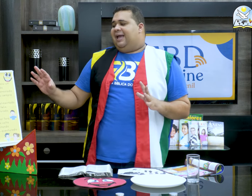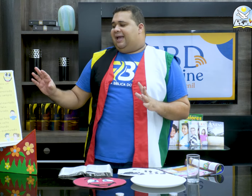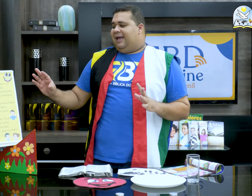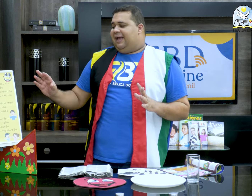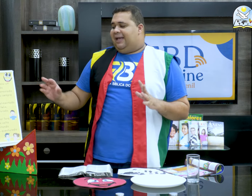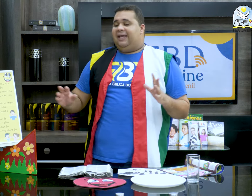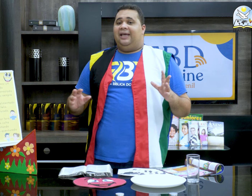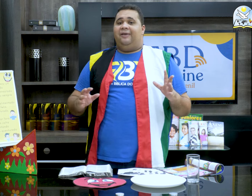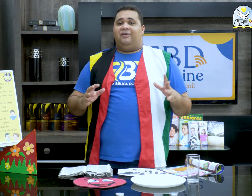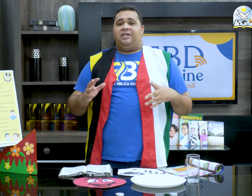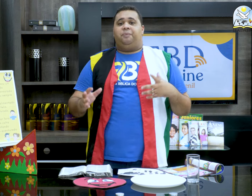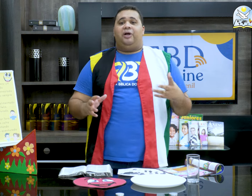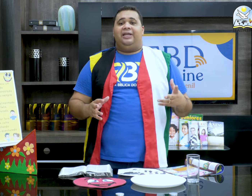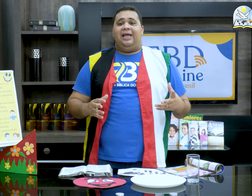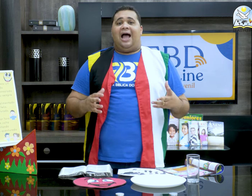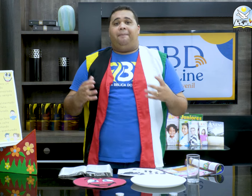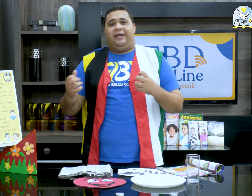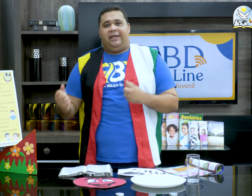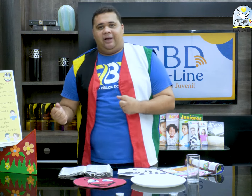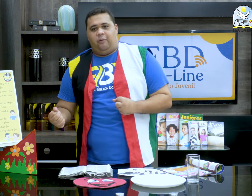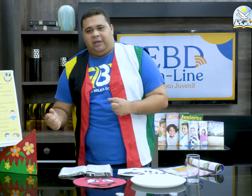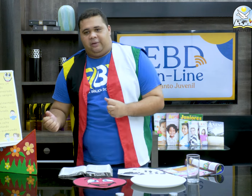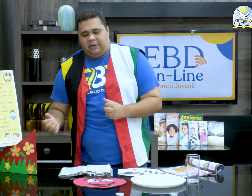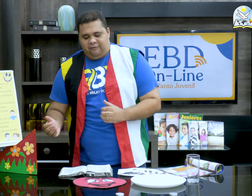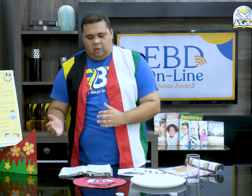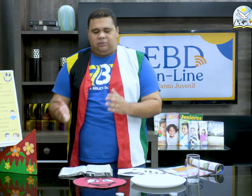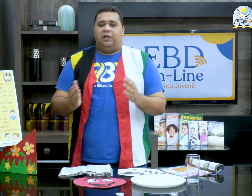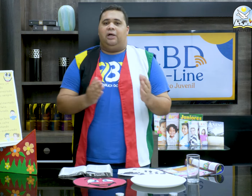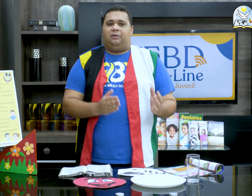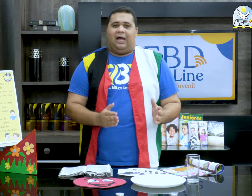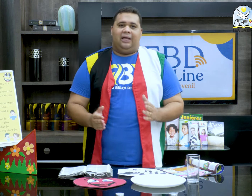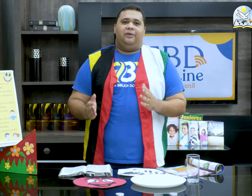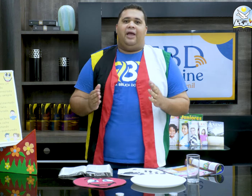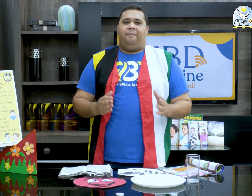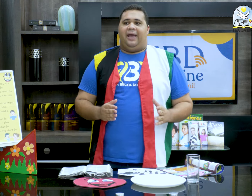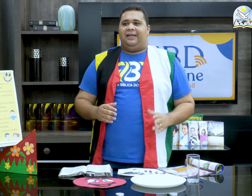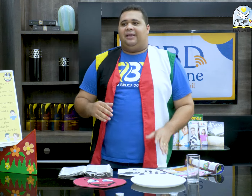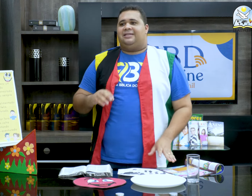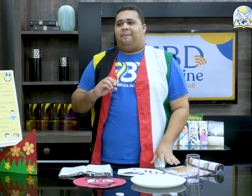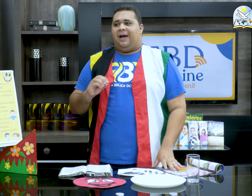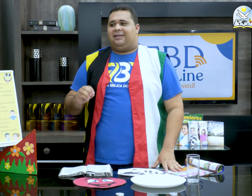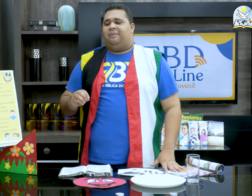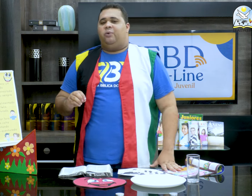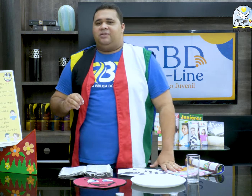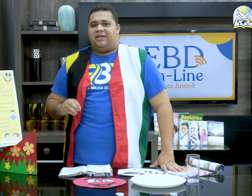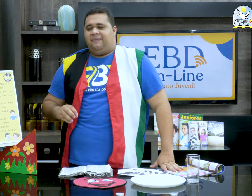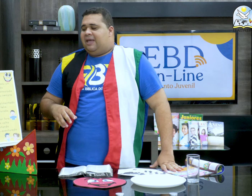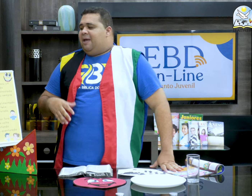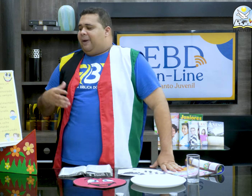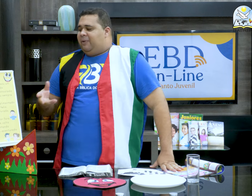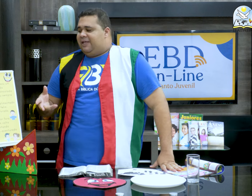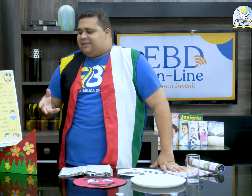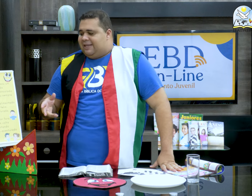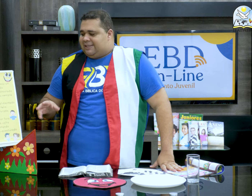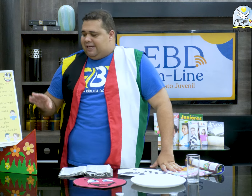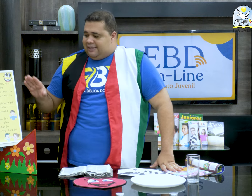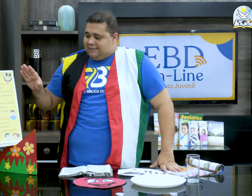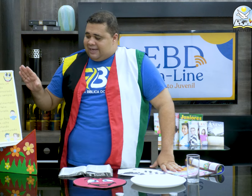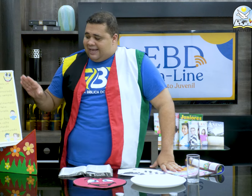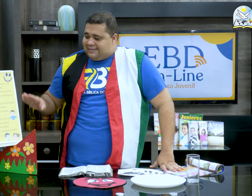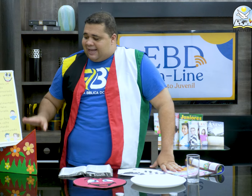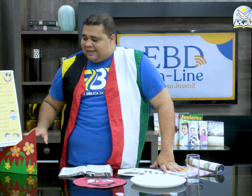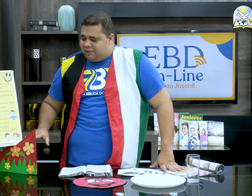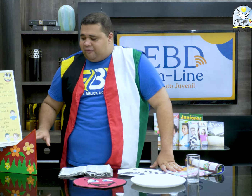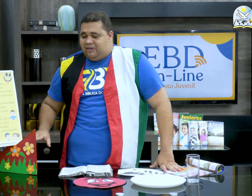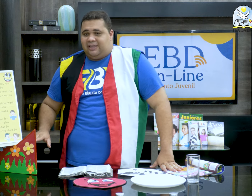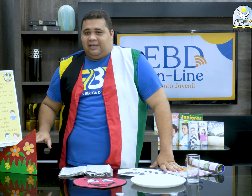E E vocês poem aprender comigo né voltando lá no repete nessa parte da música para poder ensinar as crianças